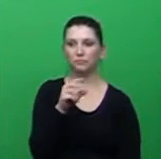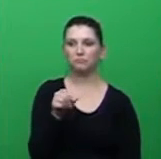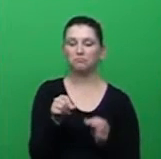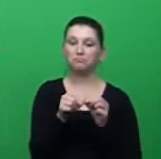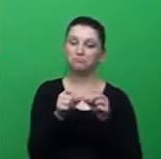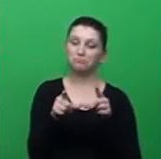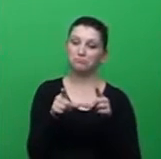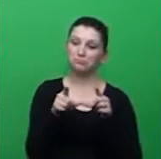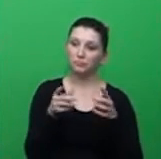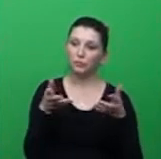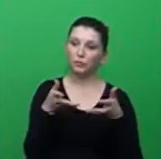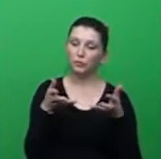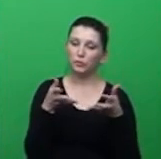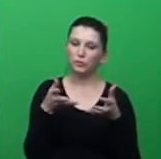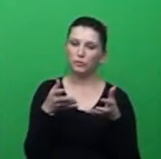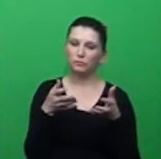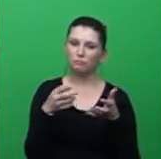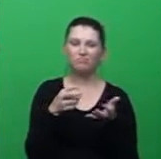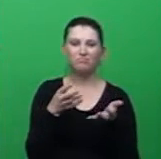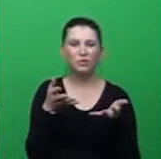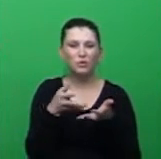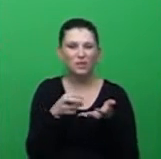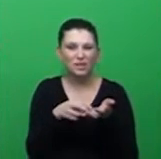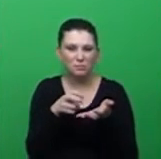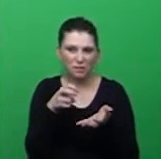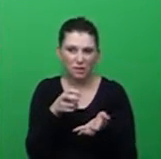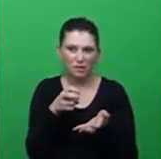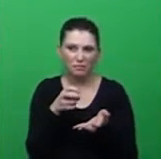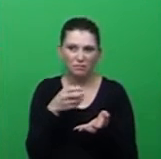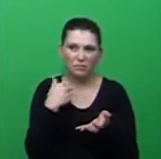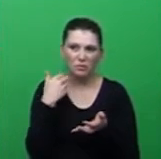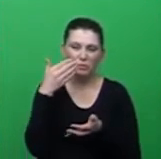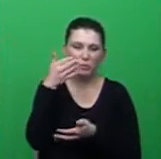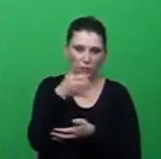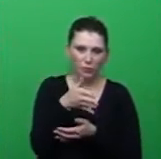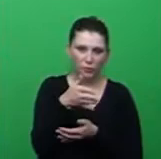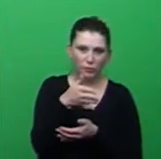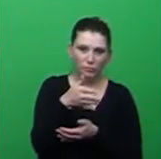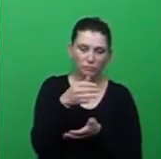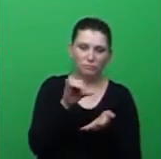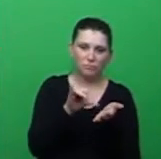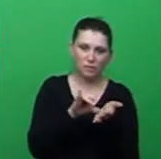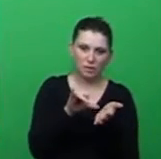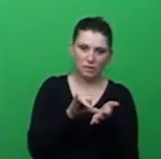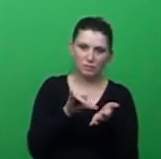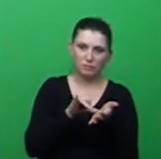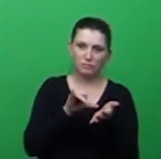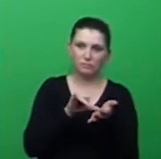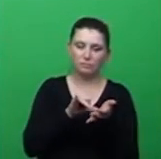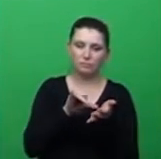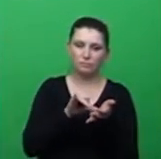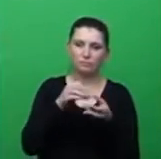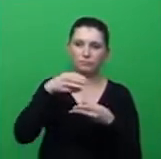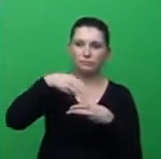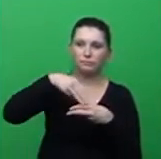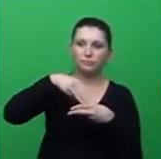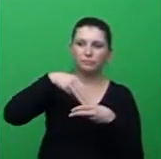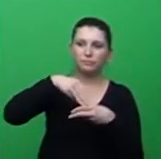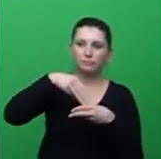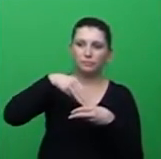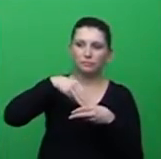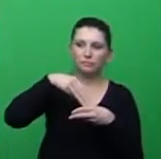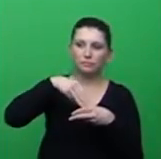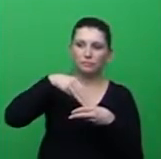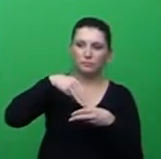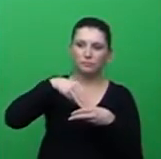de que hoje pela manhã nós estávamos nos caminhando para o centro da cidade, Praça Nereu Ramos, e viemos pela